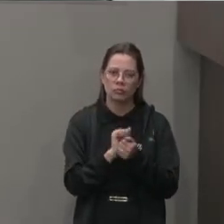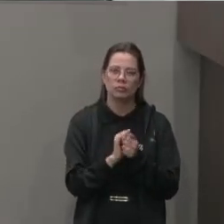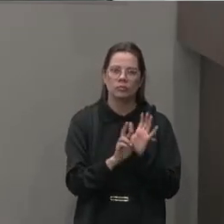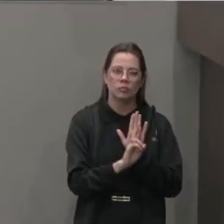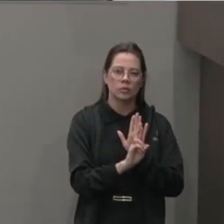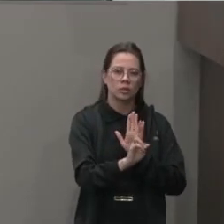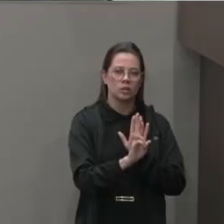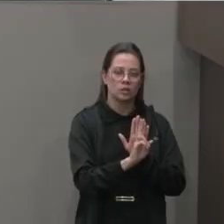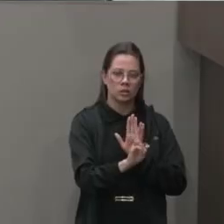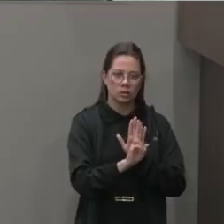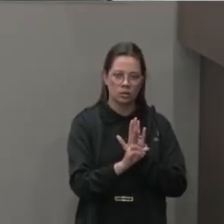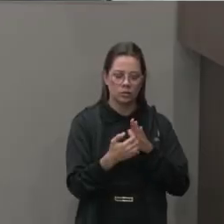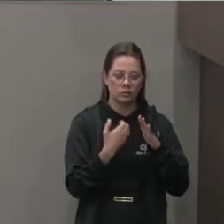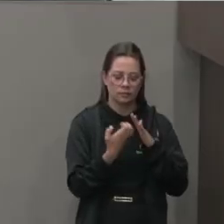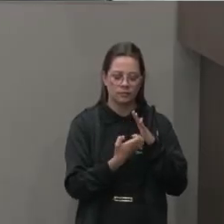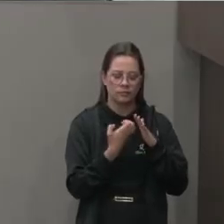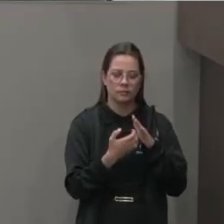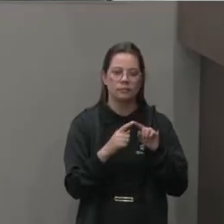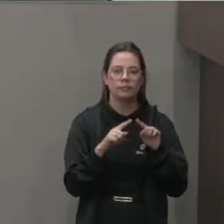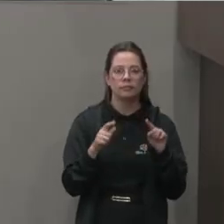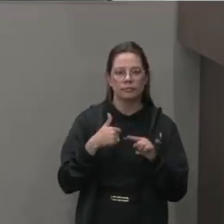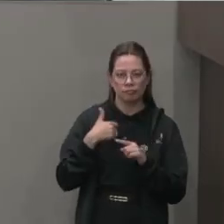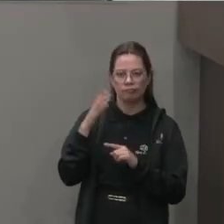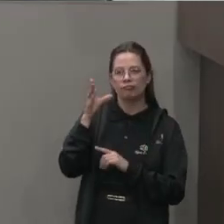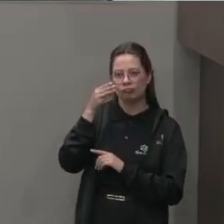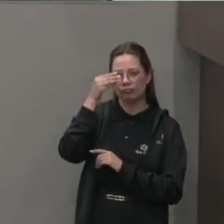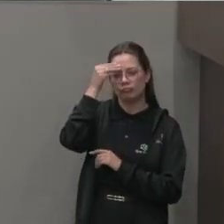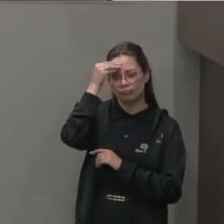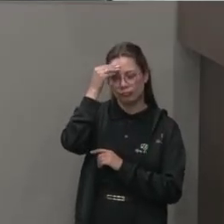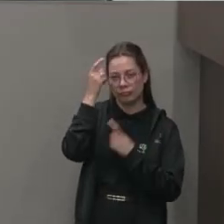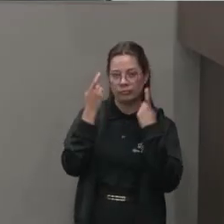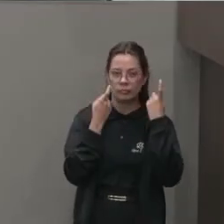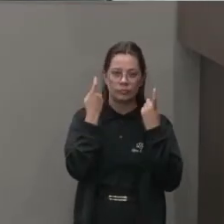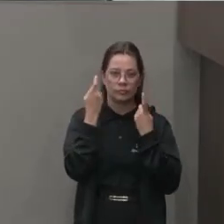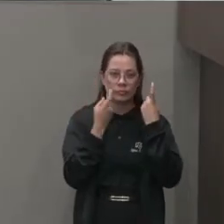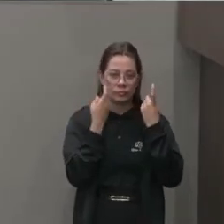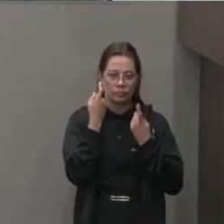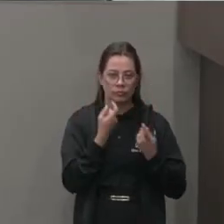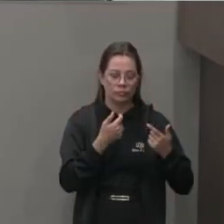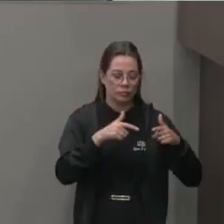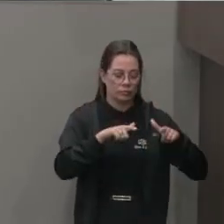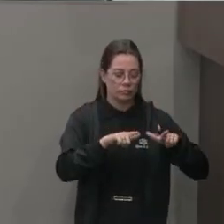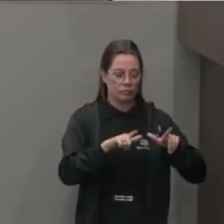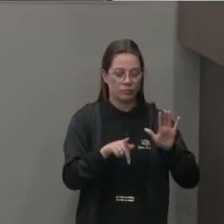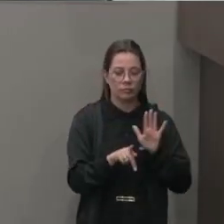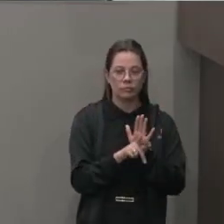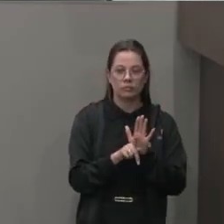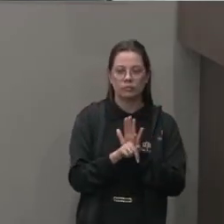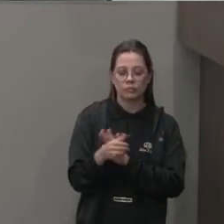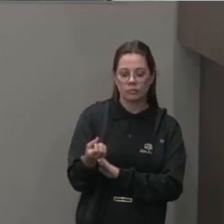representantes dos empresários, mas eu entendo a preocupação, realmente, é um loteamento novo, né, ali